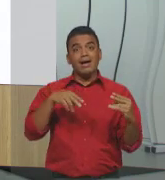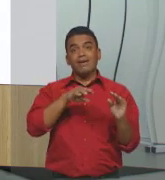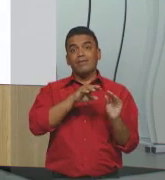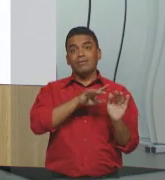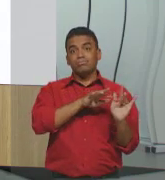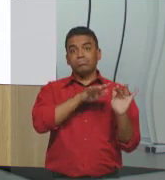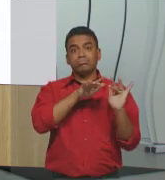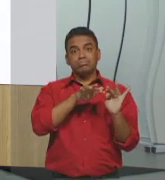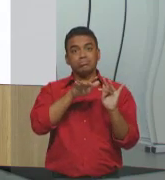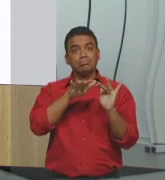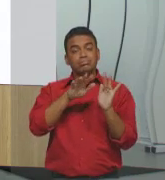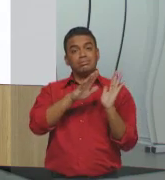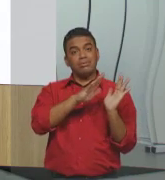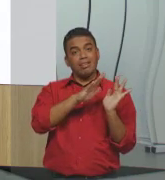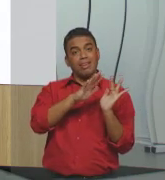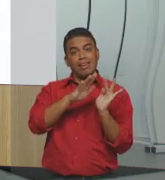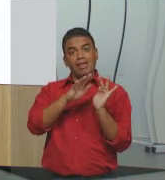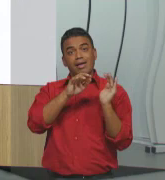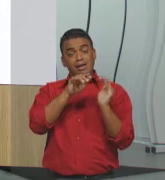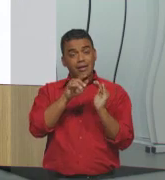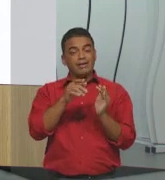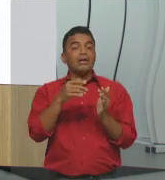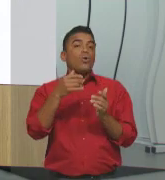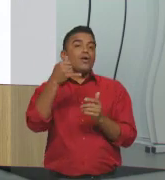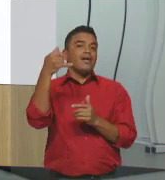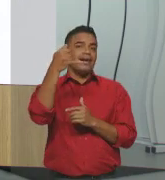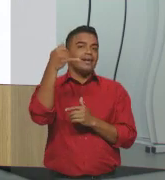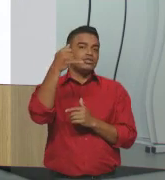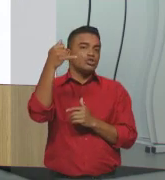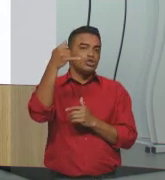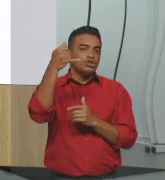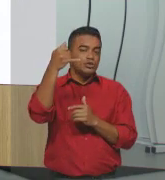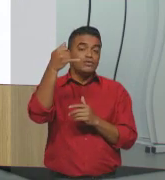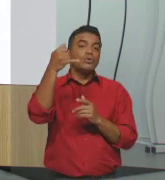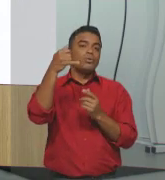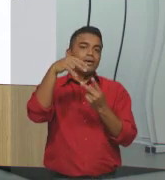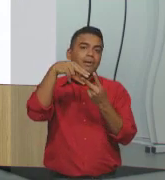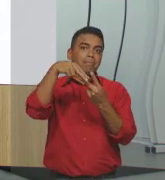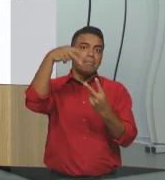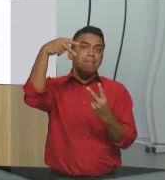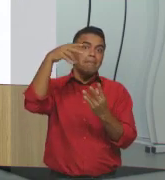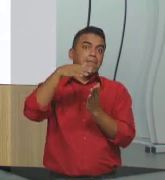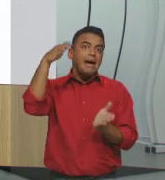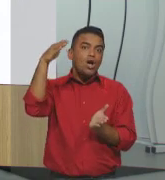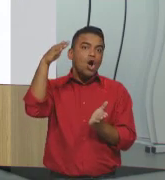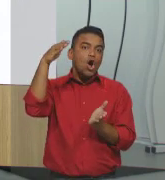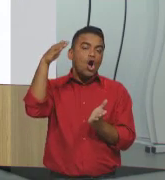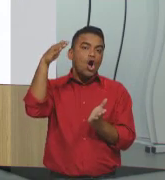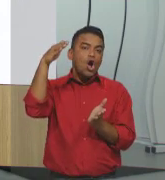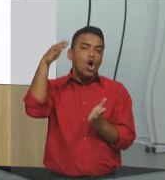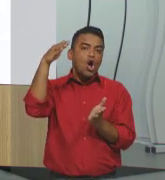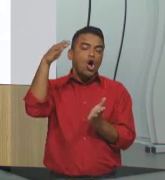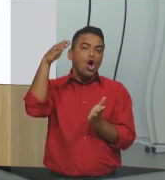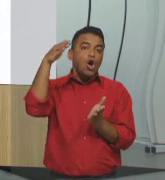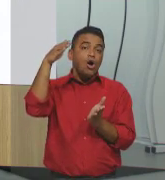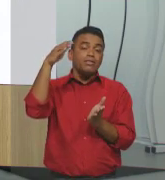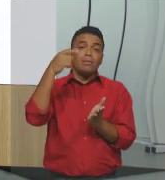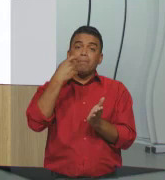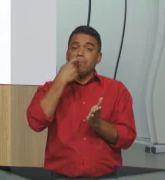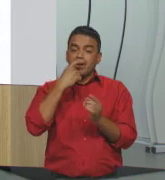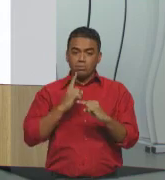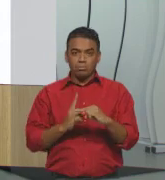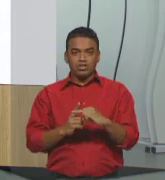olha, eu sei que quanto mais próximo do polo negativo, são os fragmentos maiores. E quanto mais próximo do